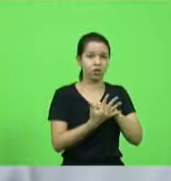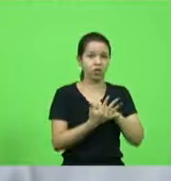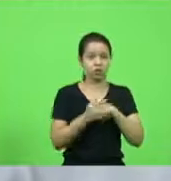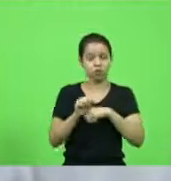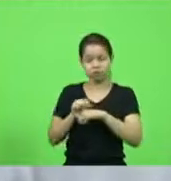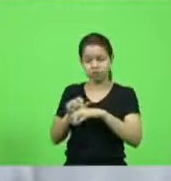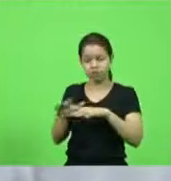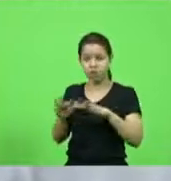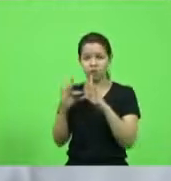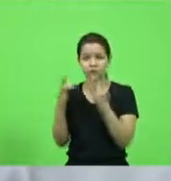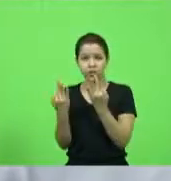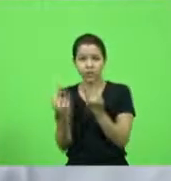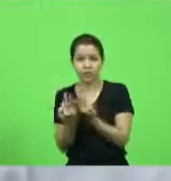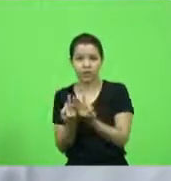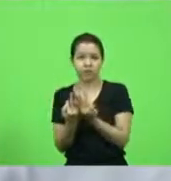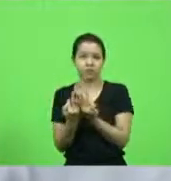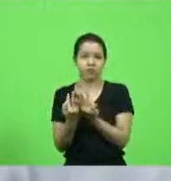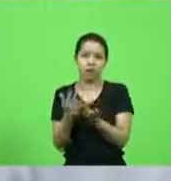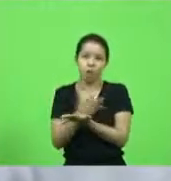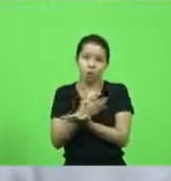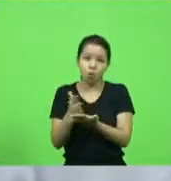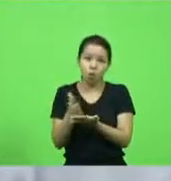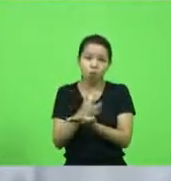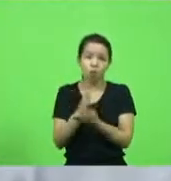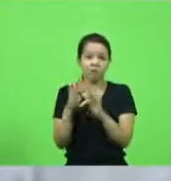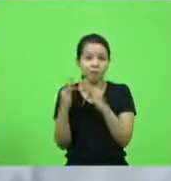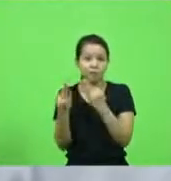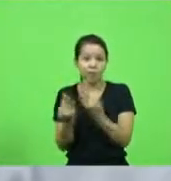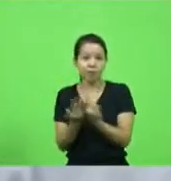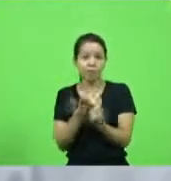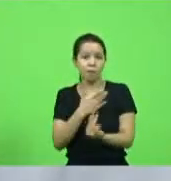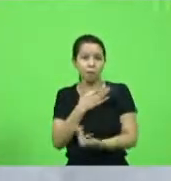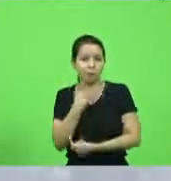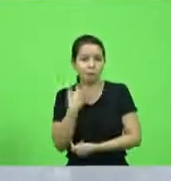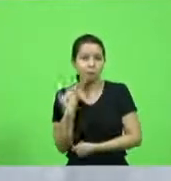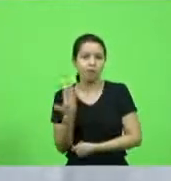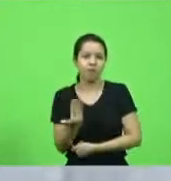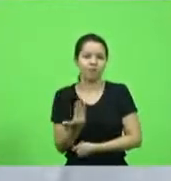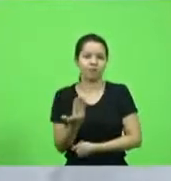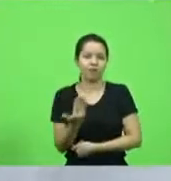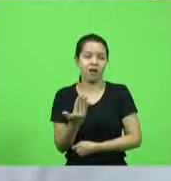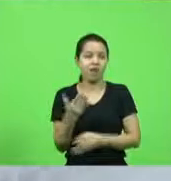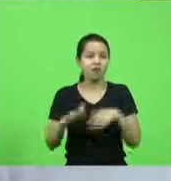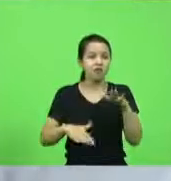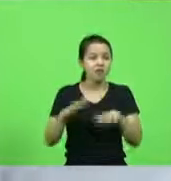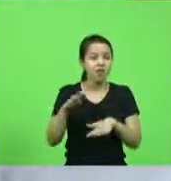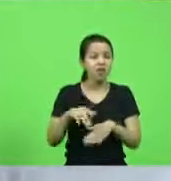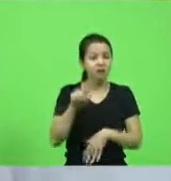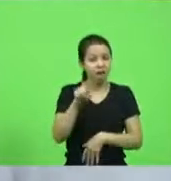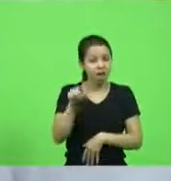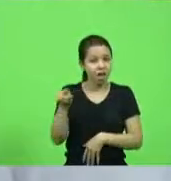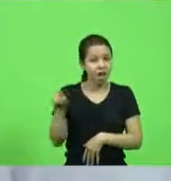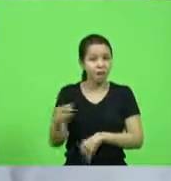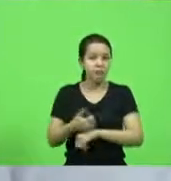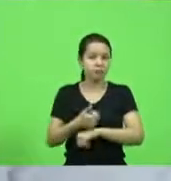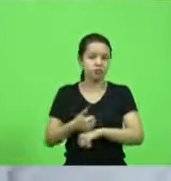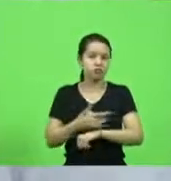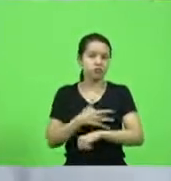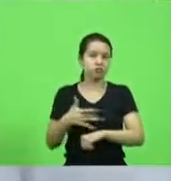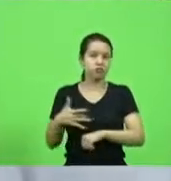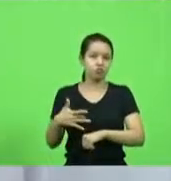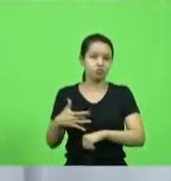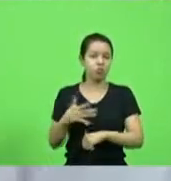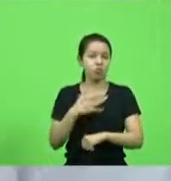familiares acabaram perdendo a vida. Muitas vezes, eles mesmos, profissionais, perderam a vida. Então, eu faço